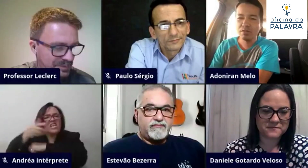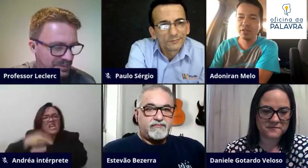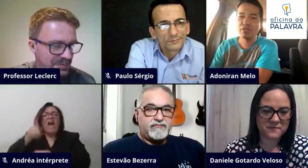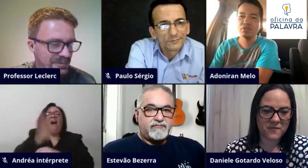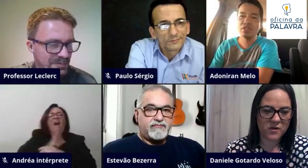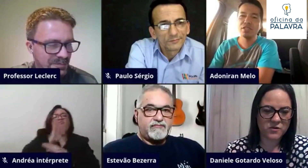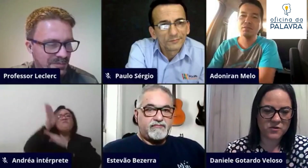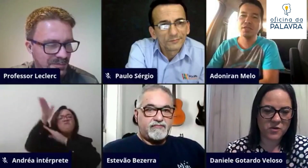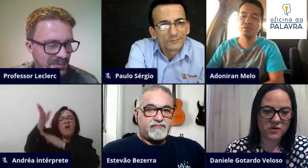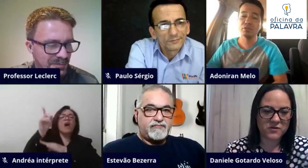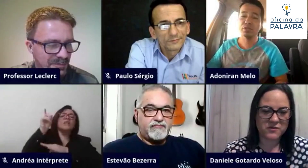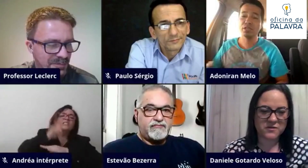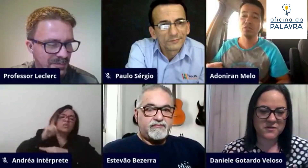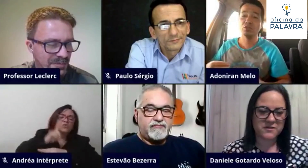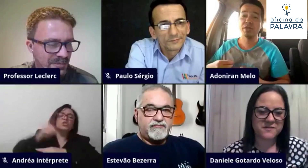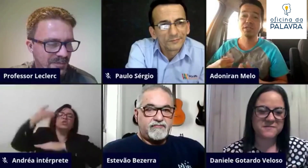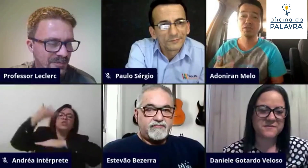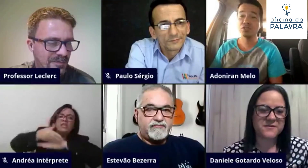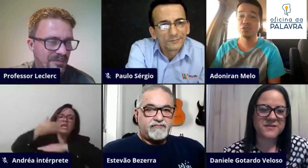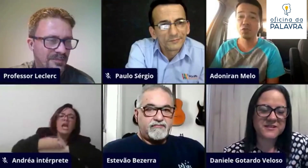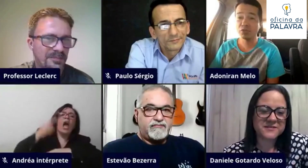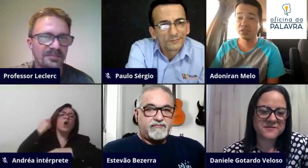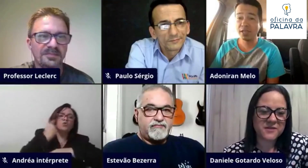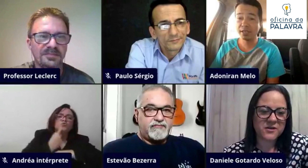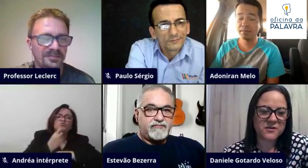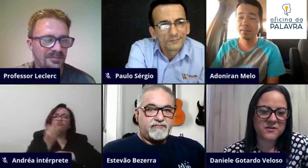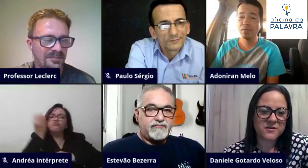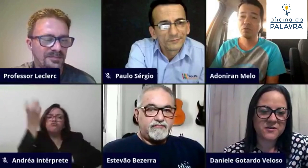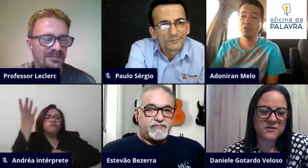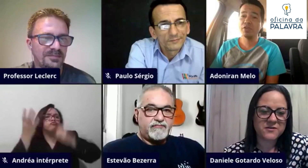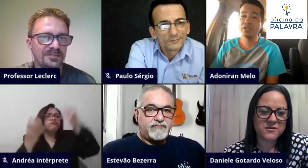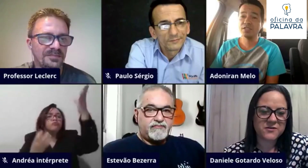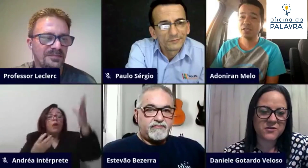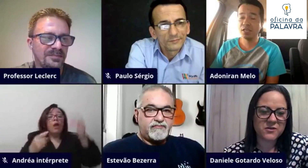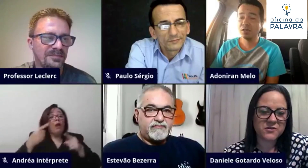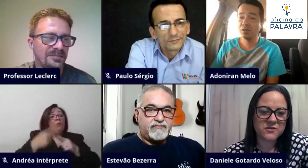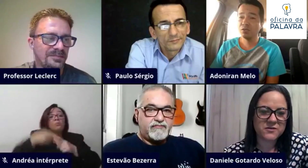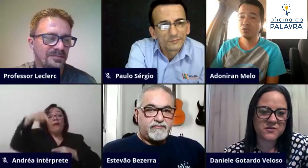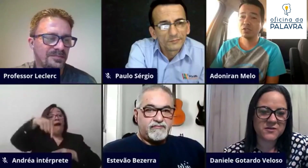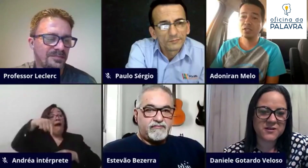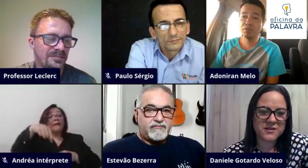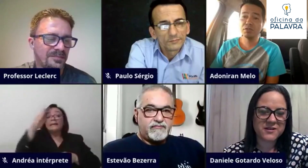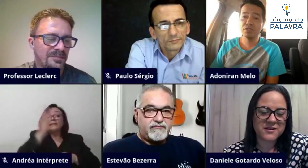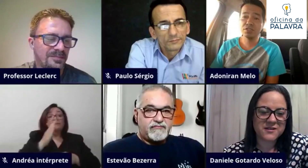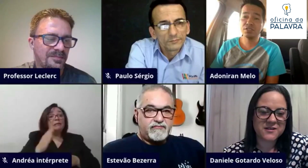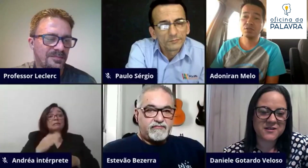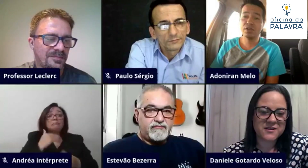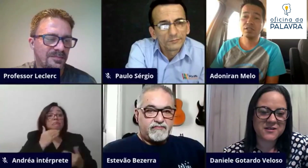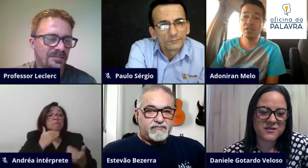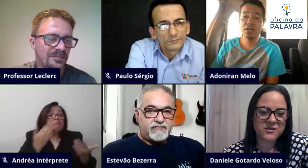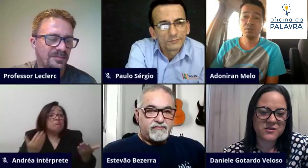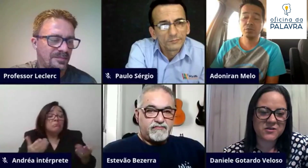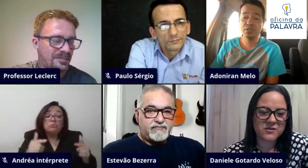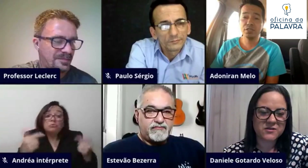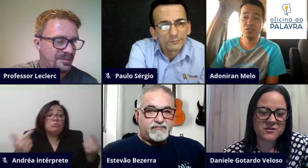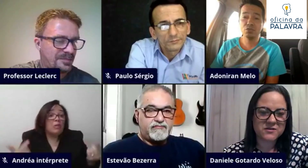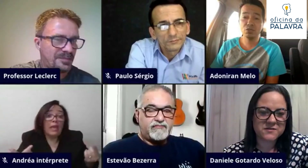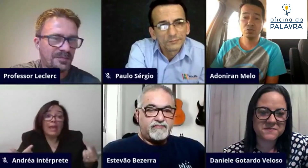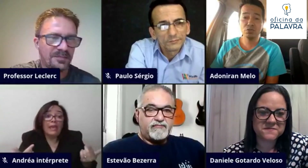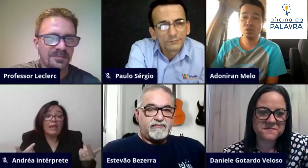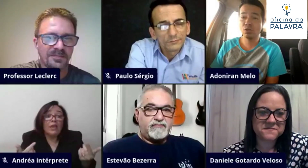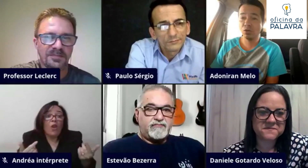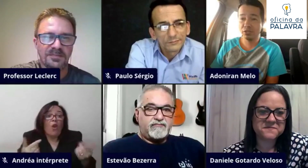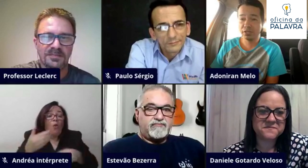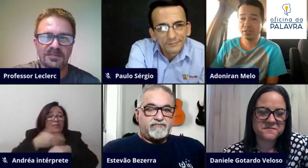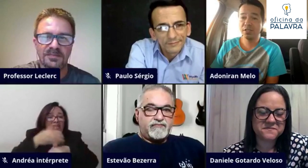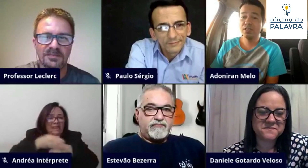Unidos para ter um treinamento, porque no Brasil a gente não consegue oferecer um treinamento que seja de qualidade, porque as